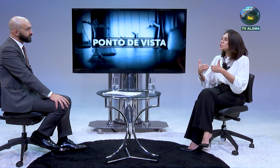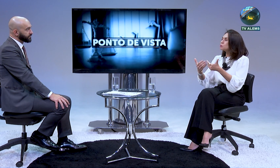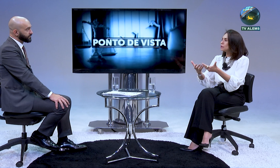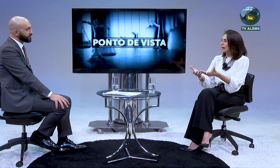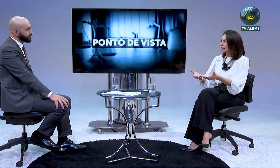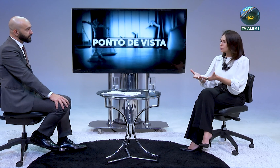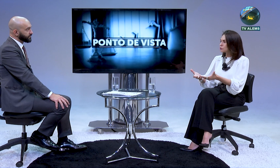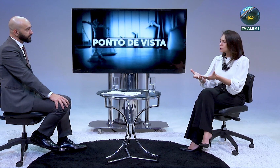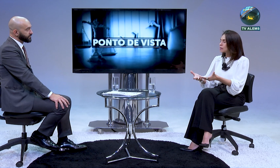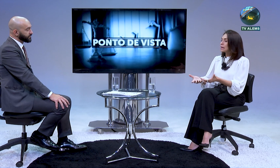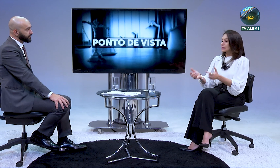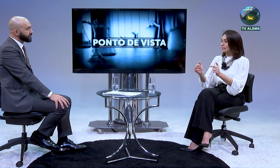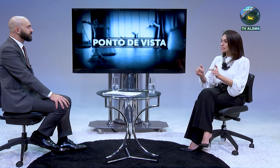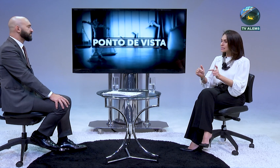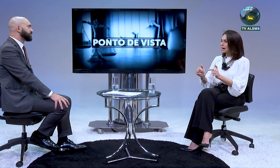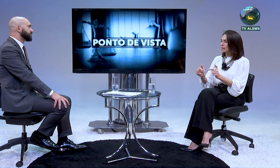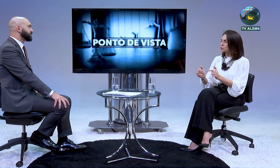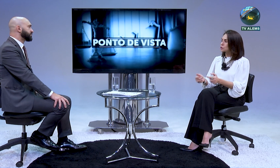foram